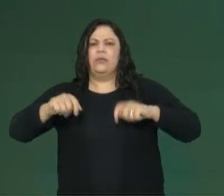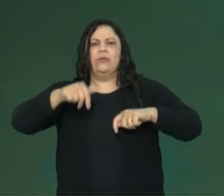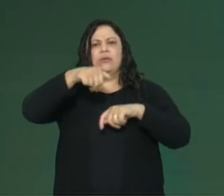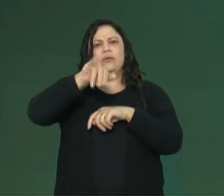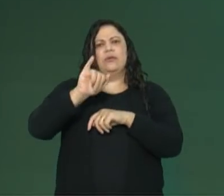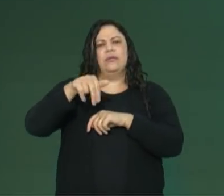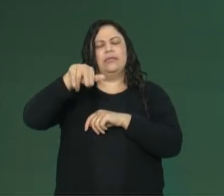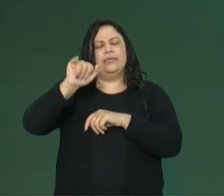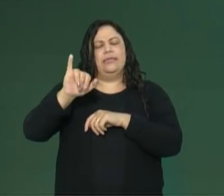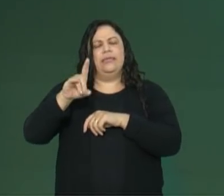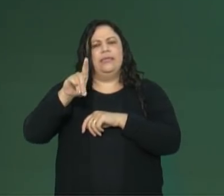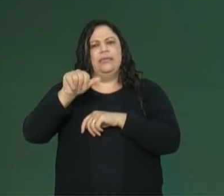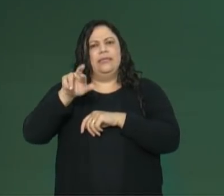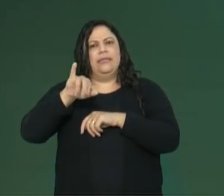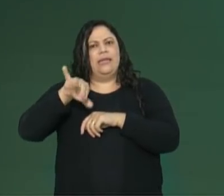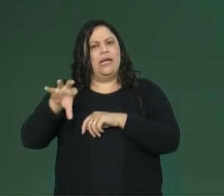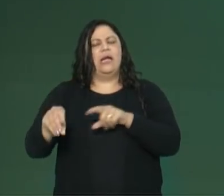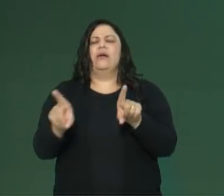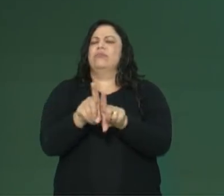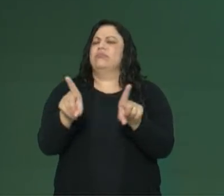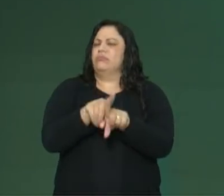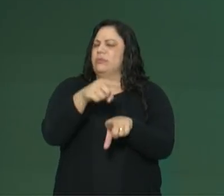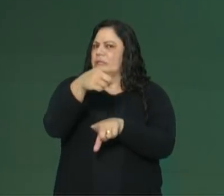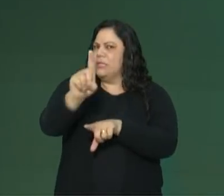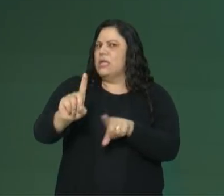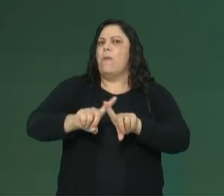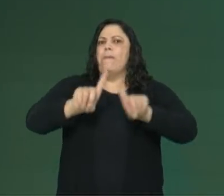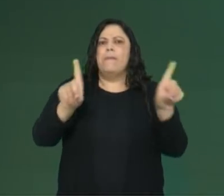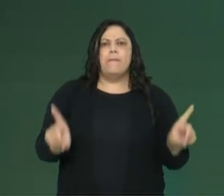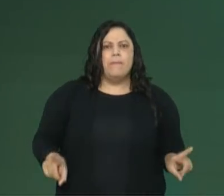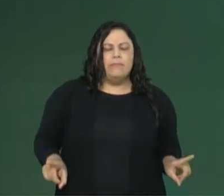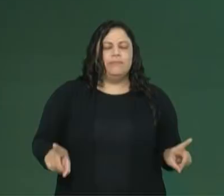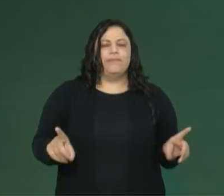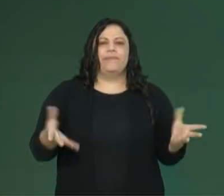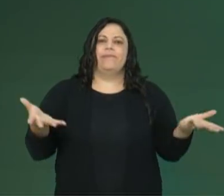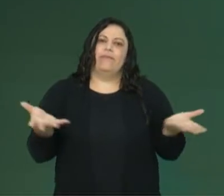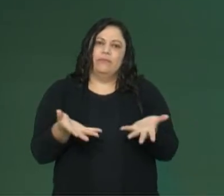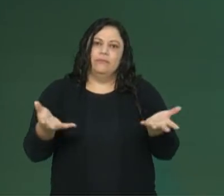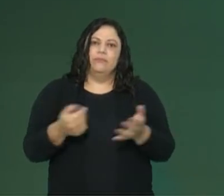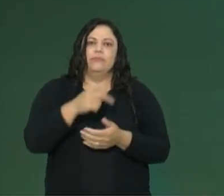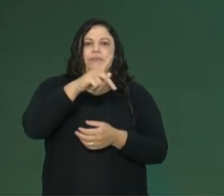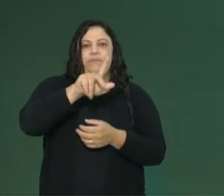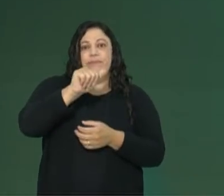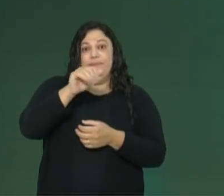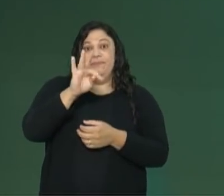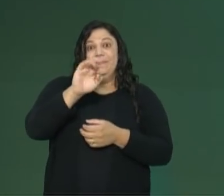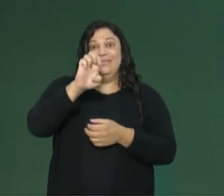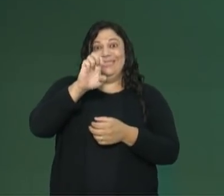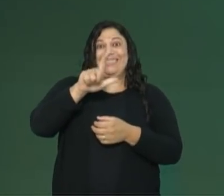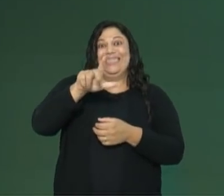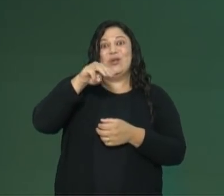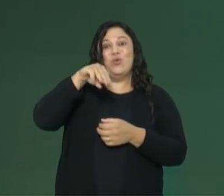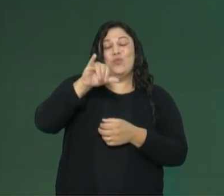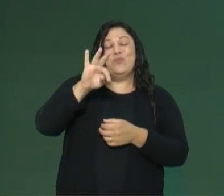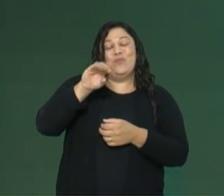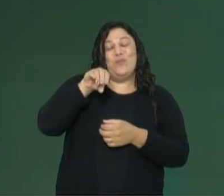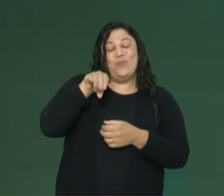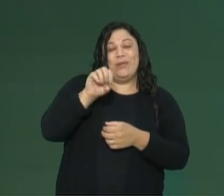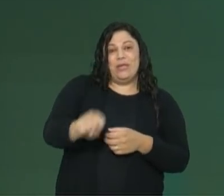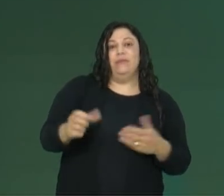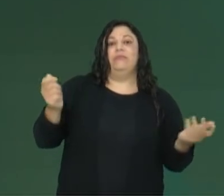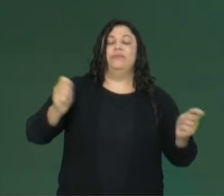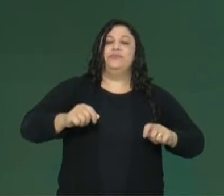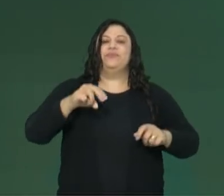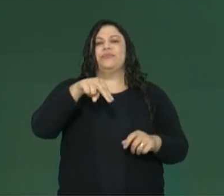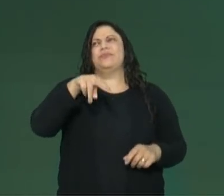tem, cada célula se excreta direto no ambiente. Porém, Plateumintes tem a célula flama,